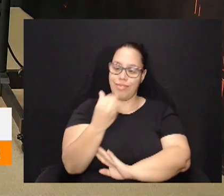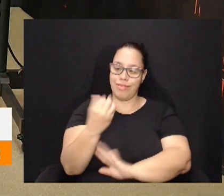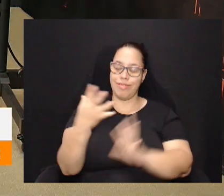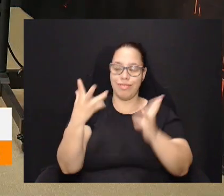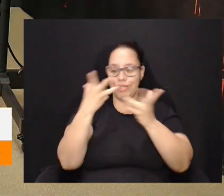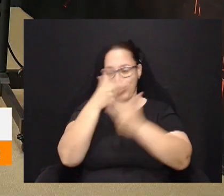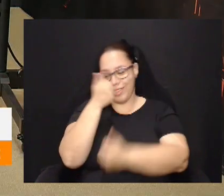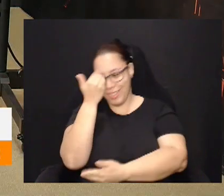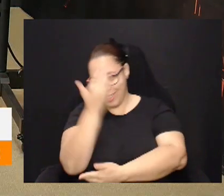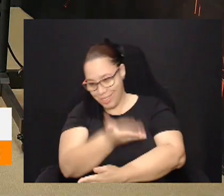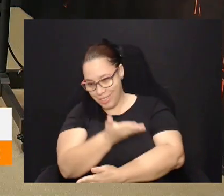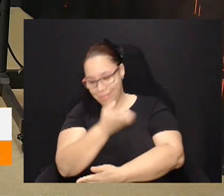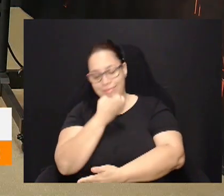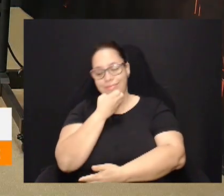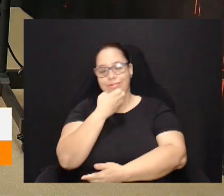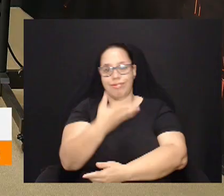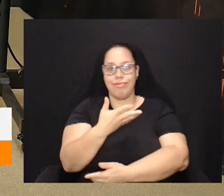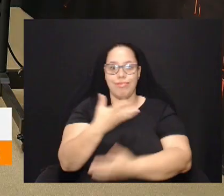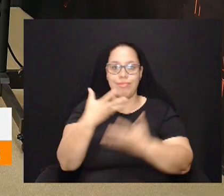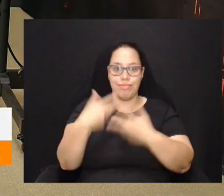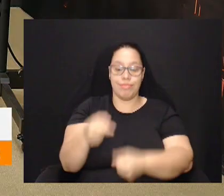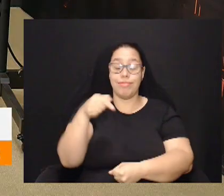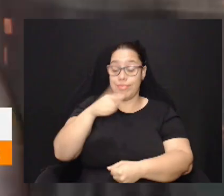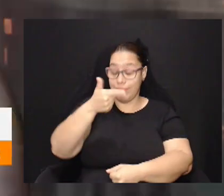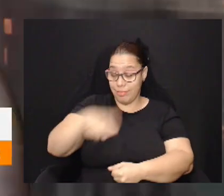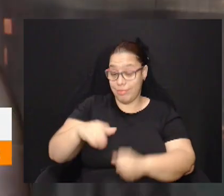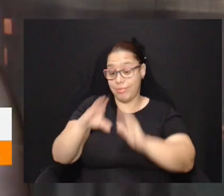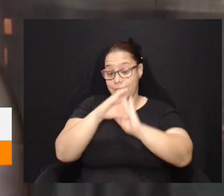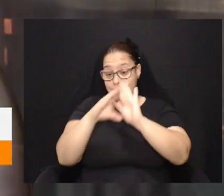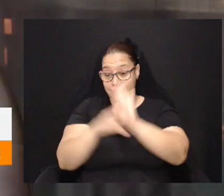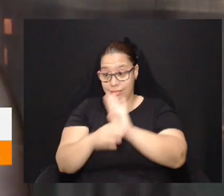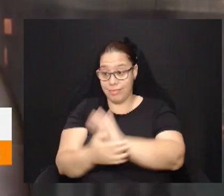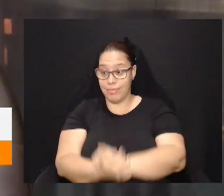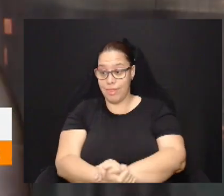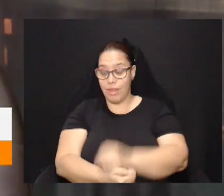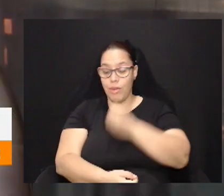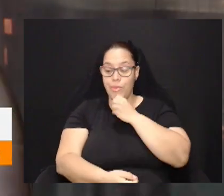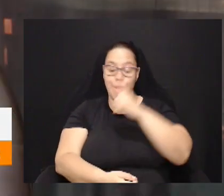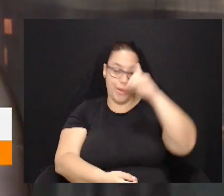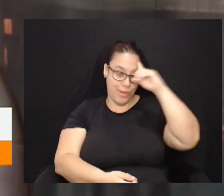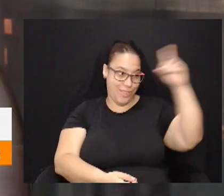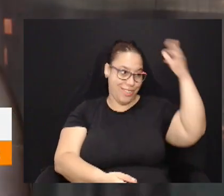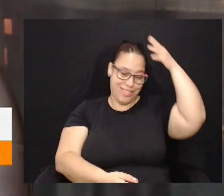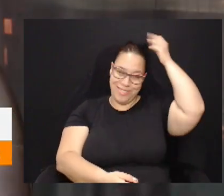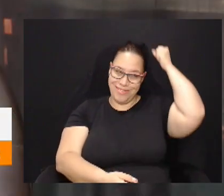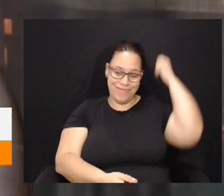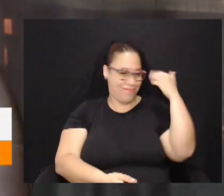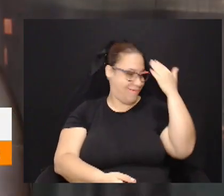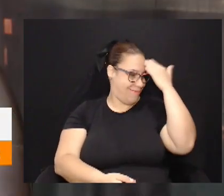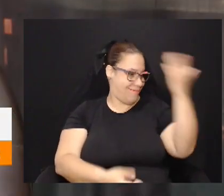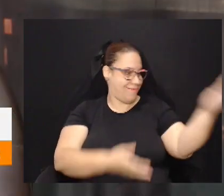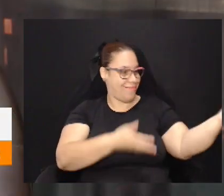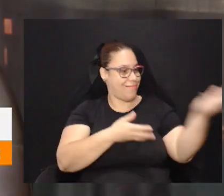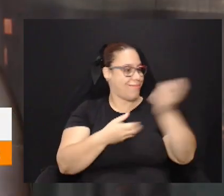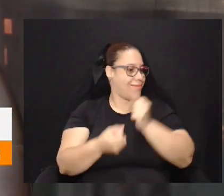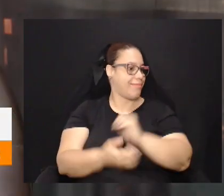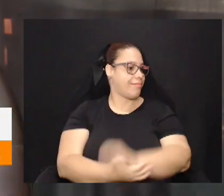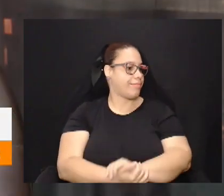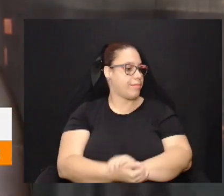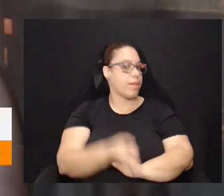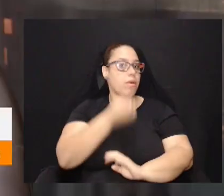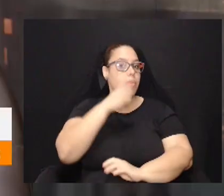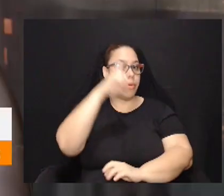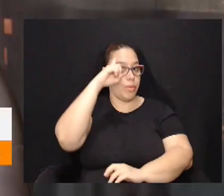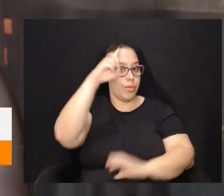bom poder receber você novamente aqui no programa. Bom dia. Bom dia, Rúbia, muito obrigado pelo convite e bom dia a todo mundo que está